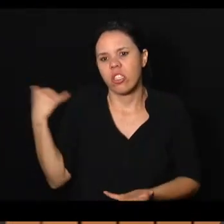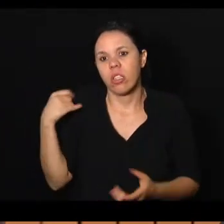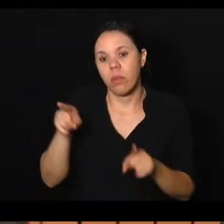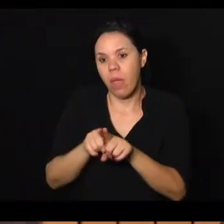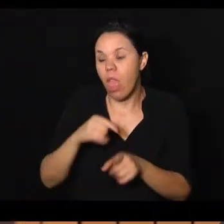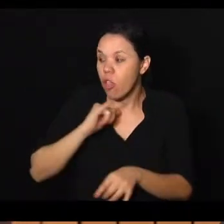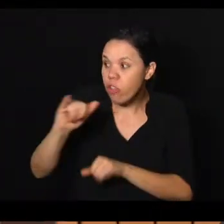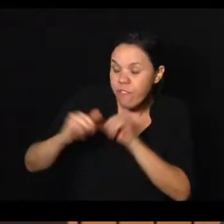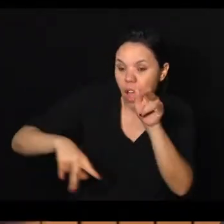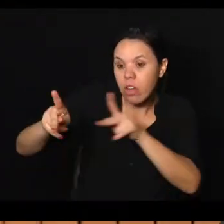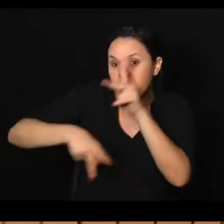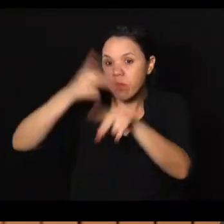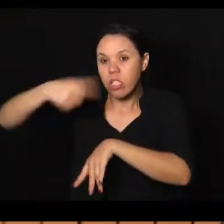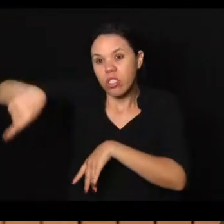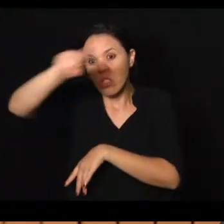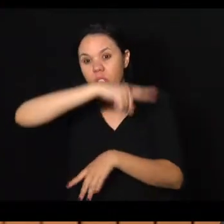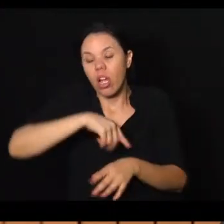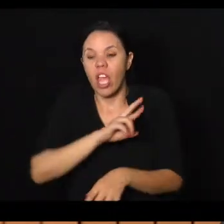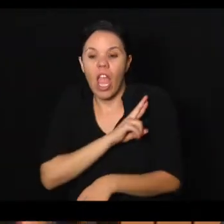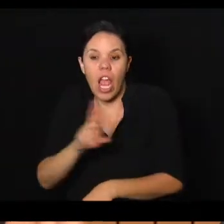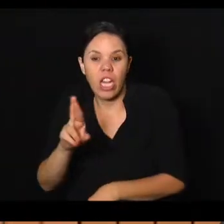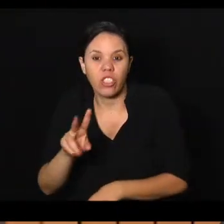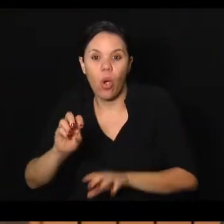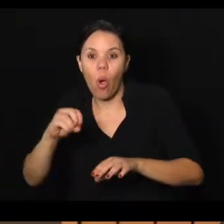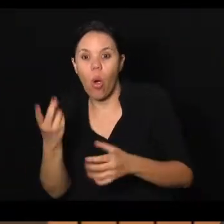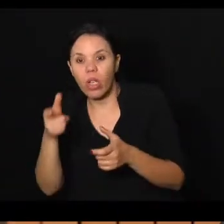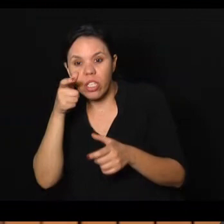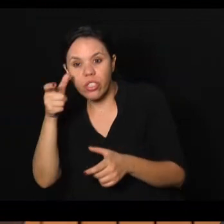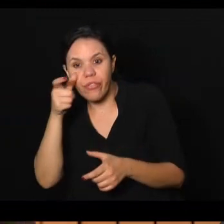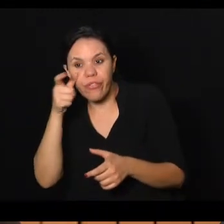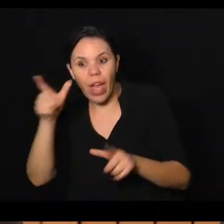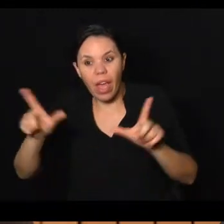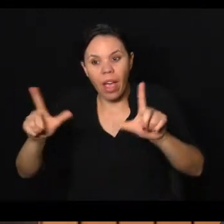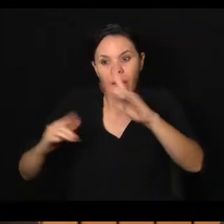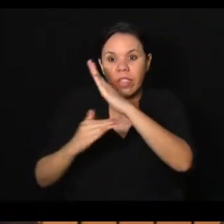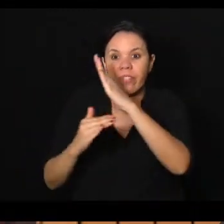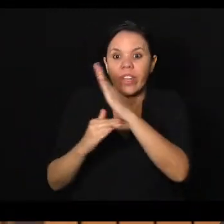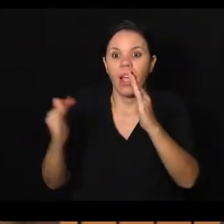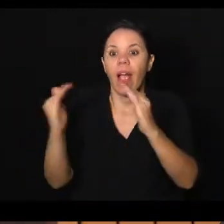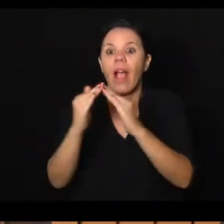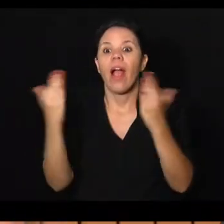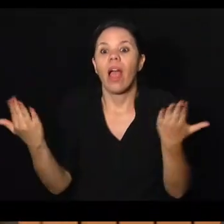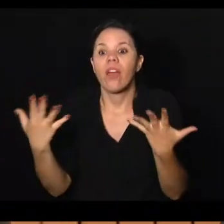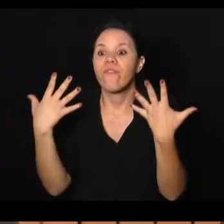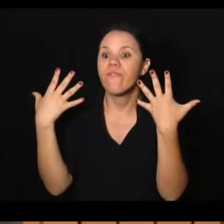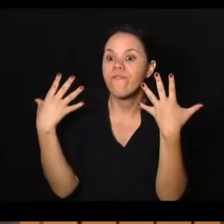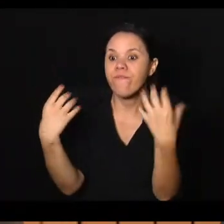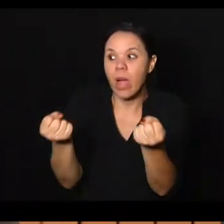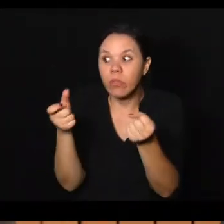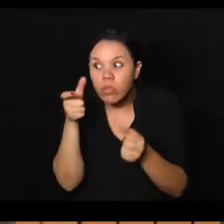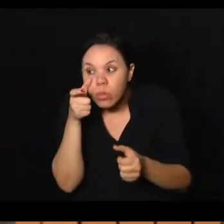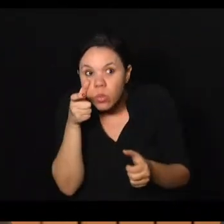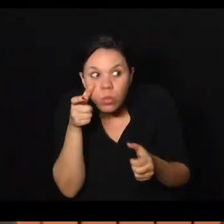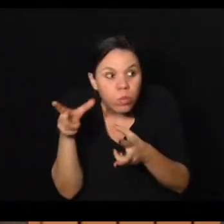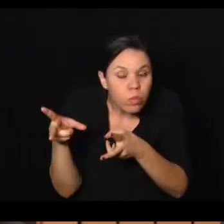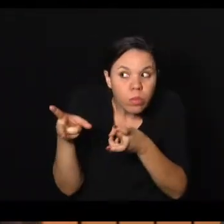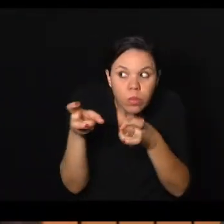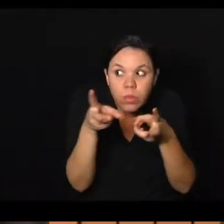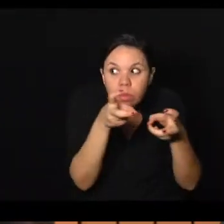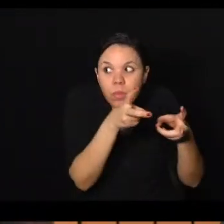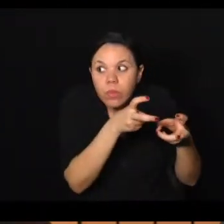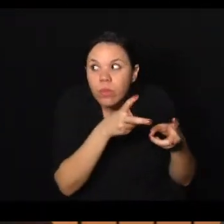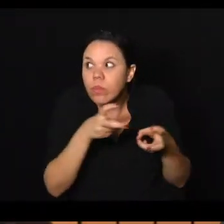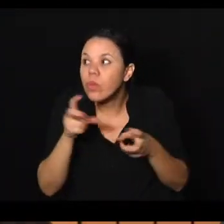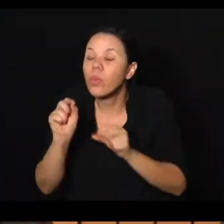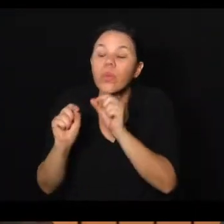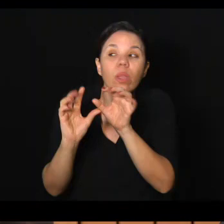líderes religiosos também, e quem estiver me assistindo do outro lado em casa. Vamos observar o que está acontecendo com os